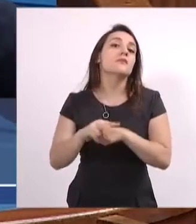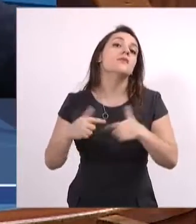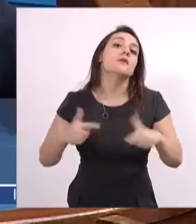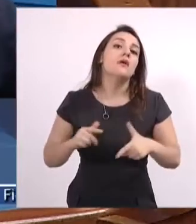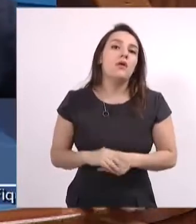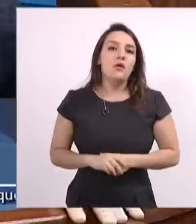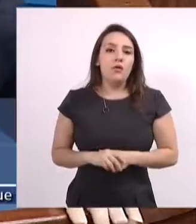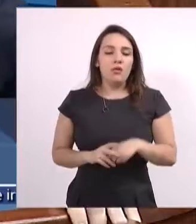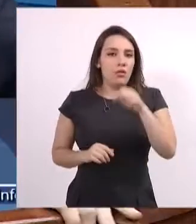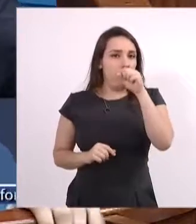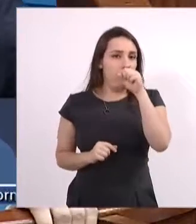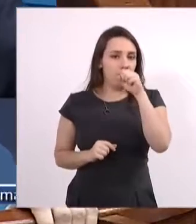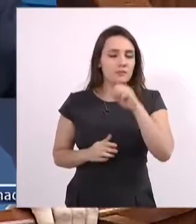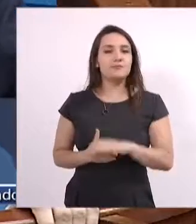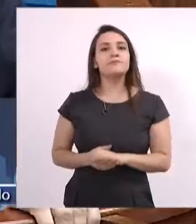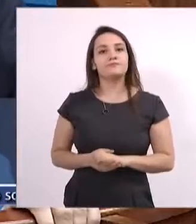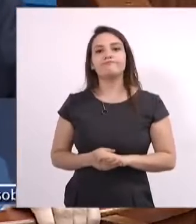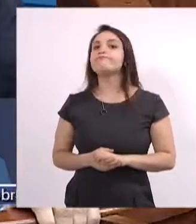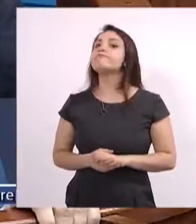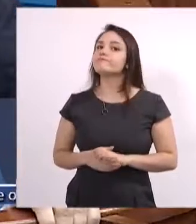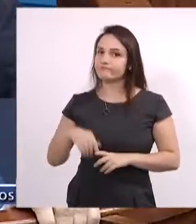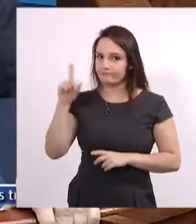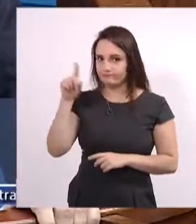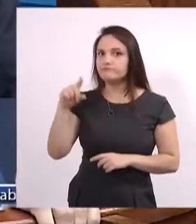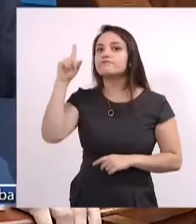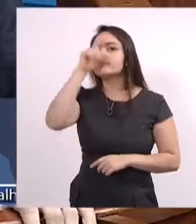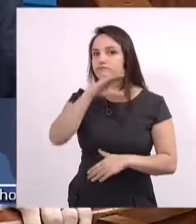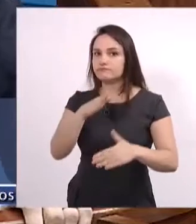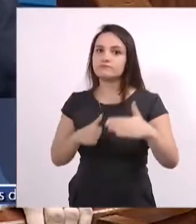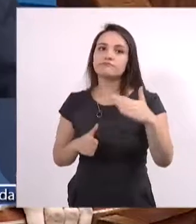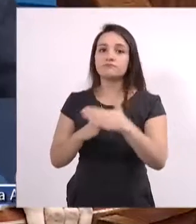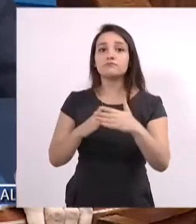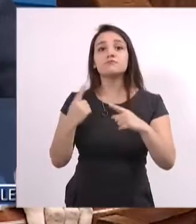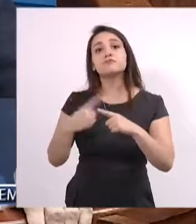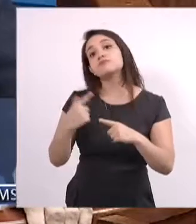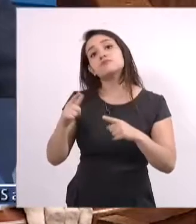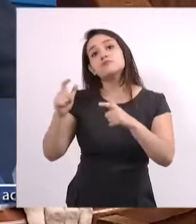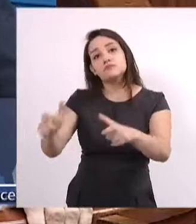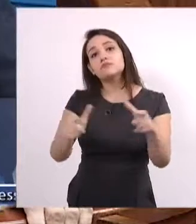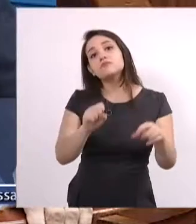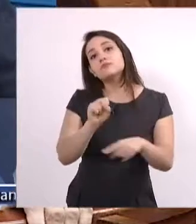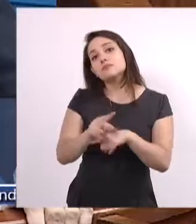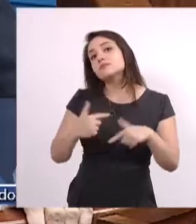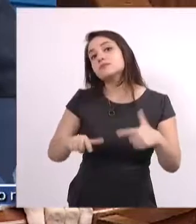Aí começa o grande drama. Onde trabalhar?